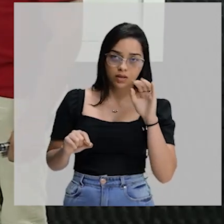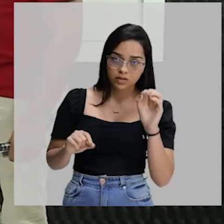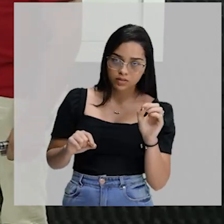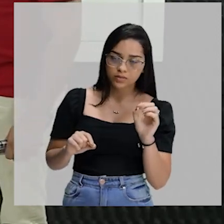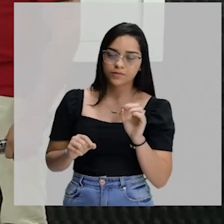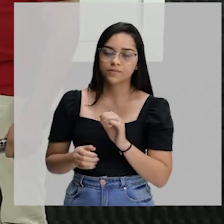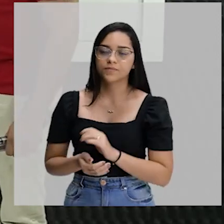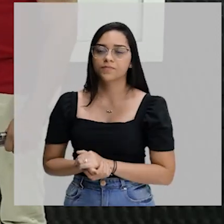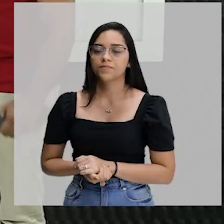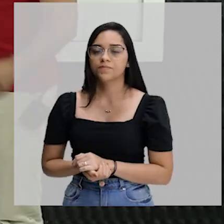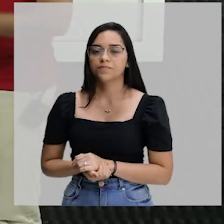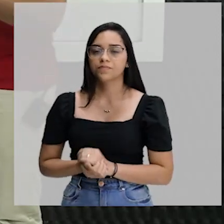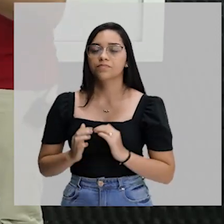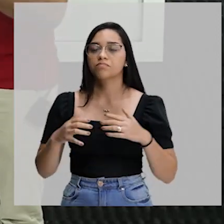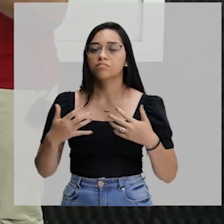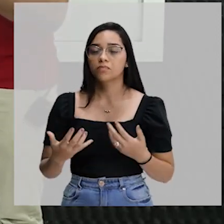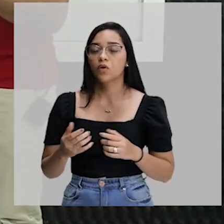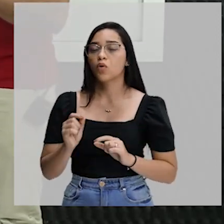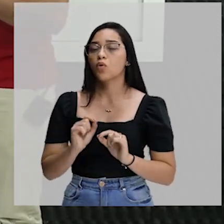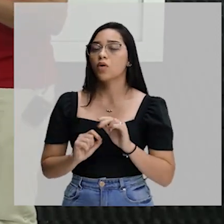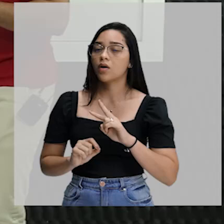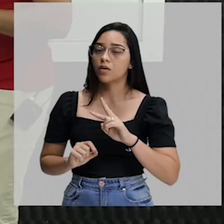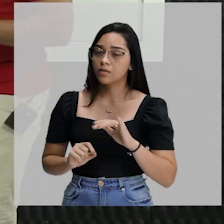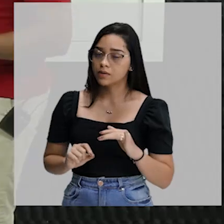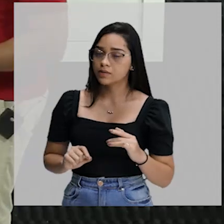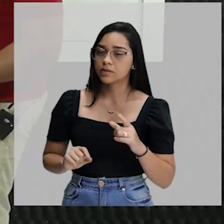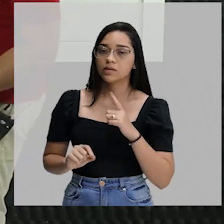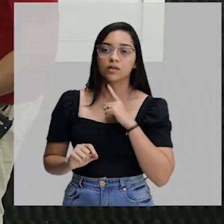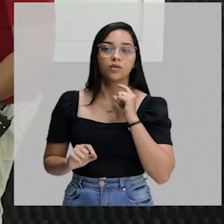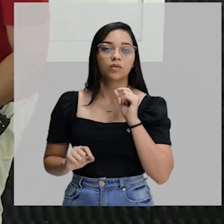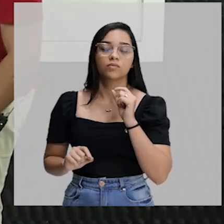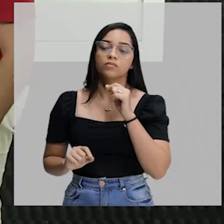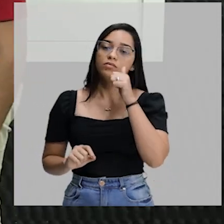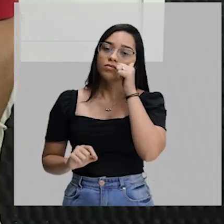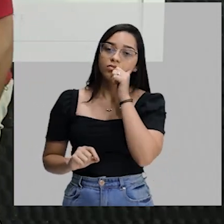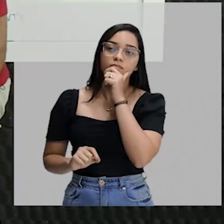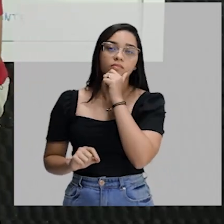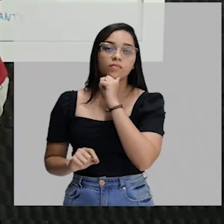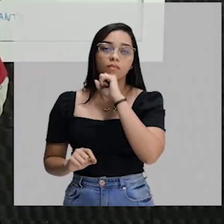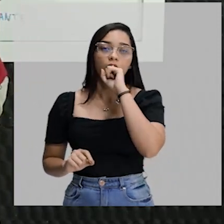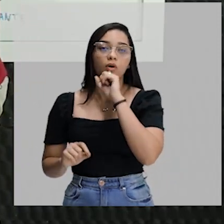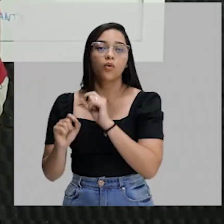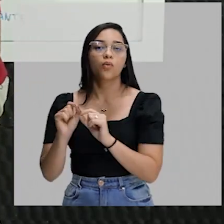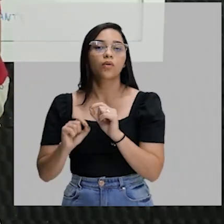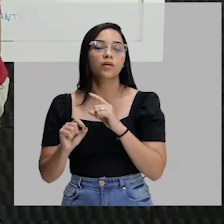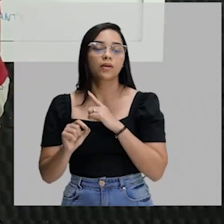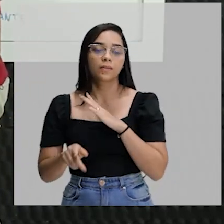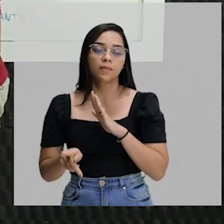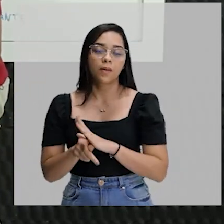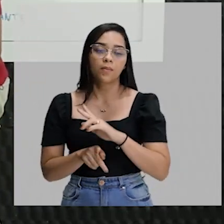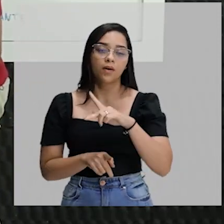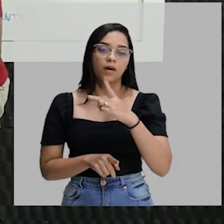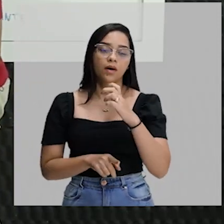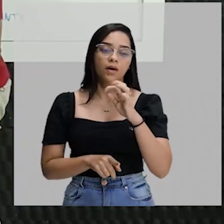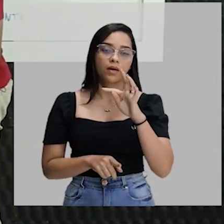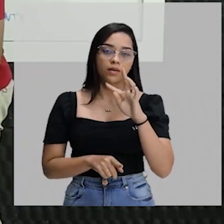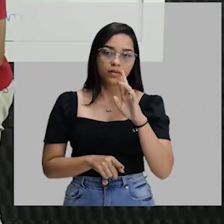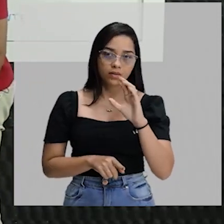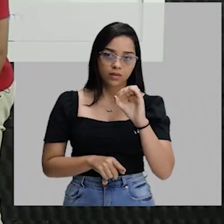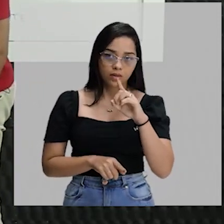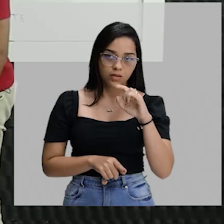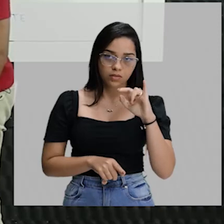Homozigoto recessivo. E, consequentemente, os pais são heterozigotos.